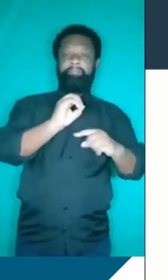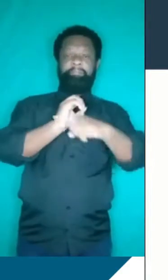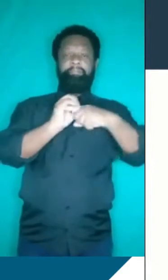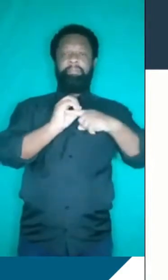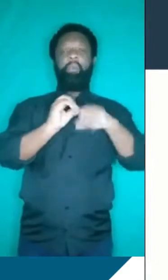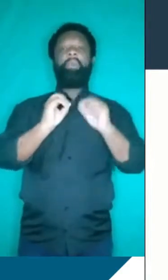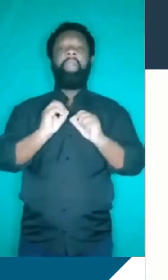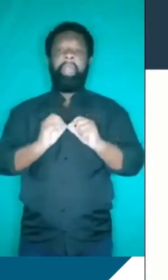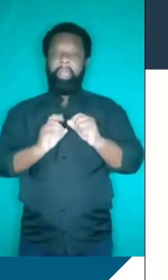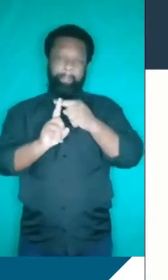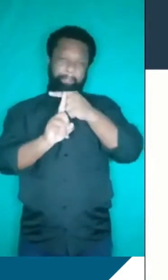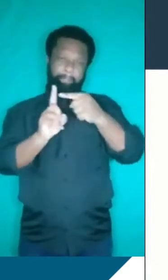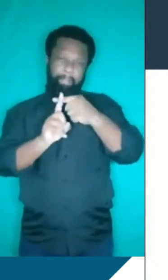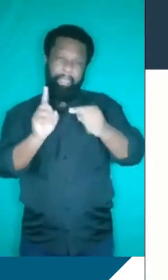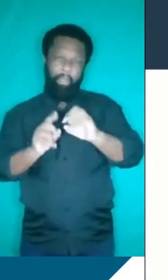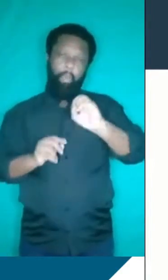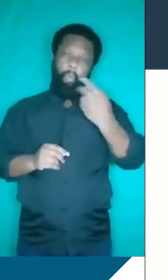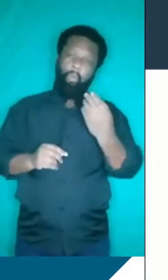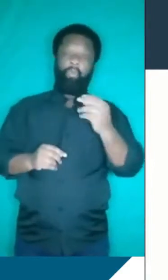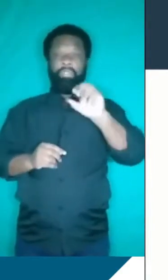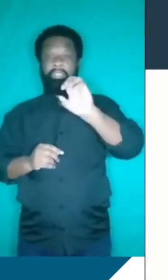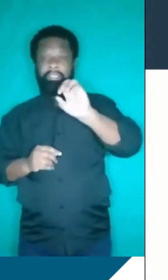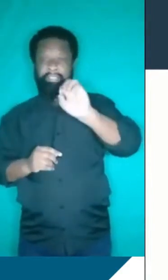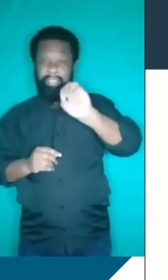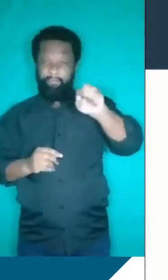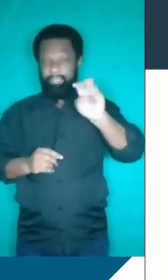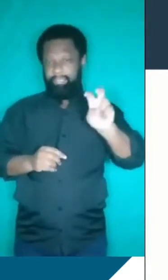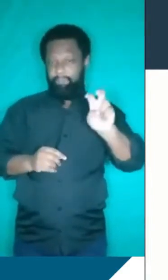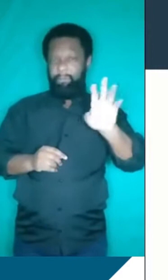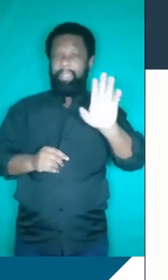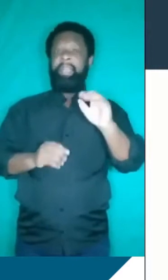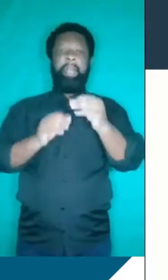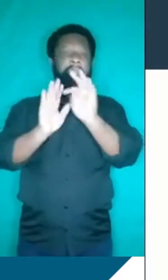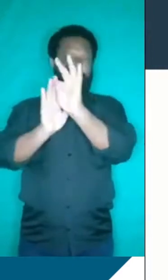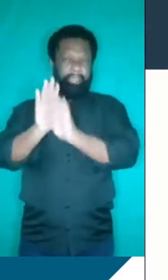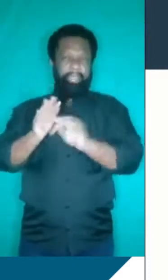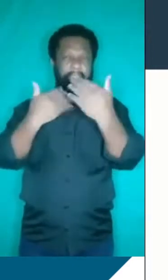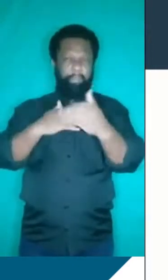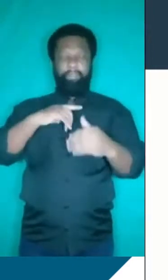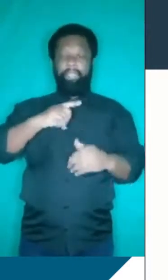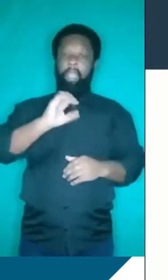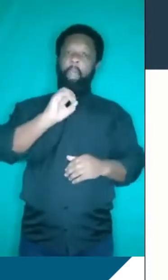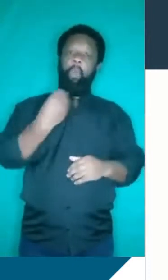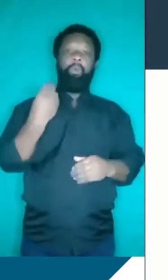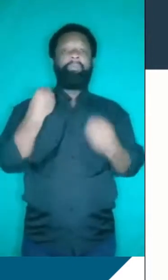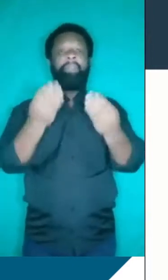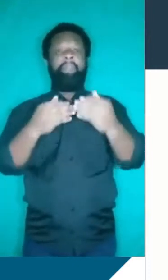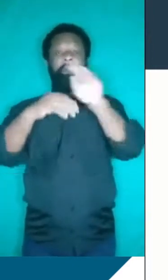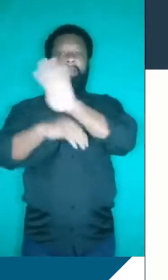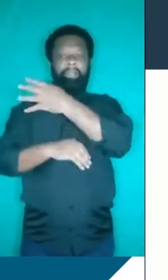né? Meio ou 0,5. Isso pode ser dado para vocês na questão, ou vocês têm uma tabelinha,